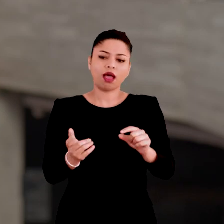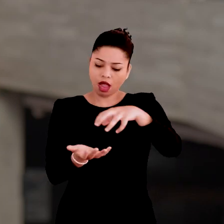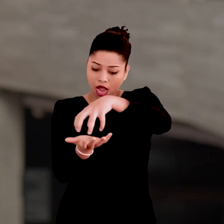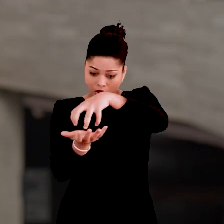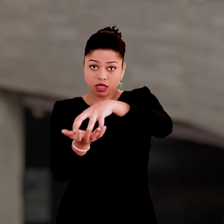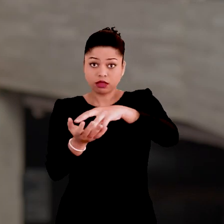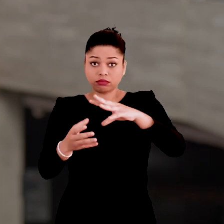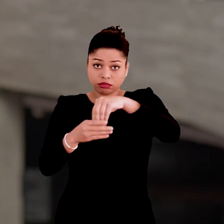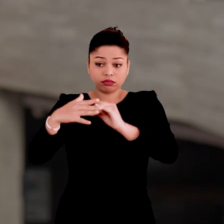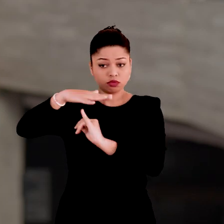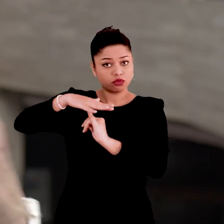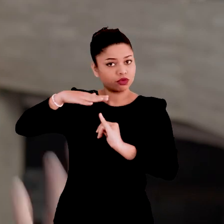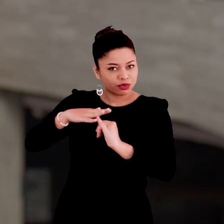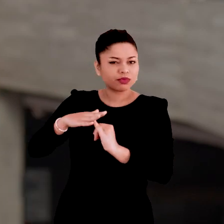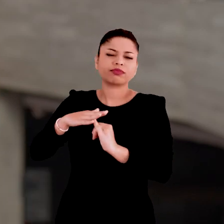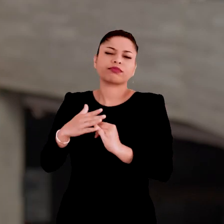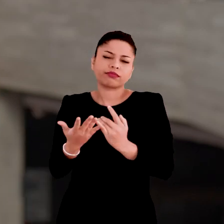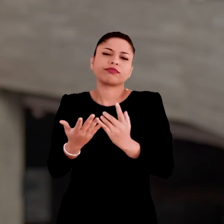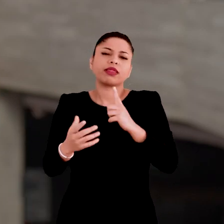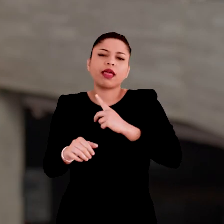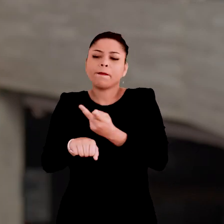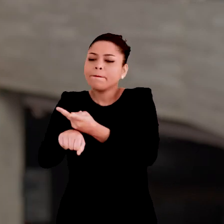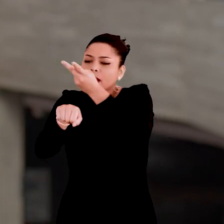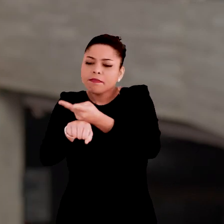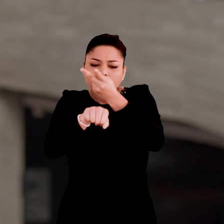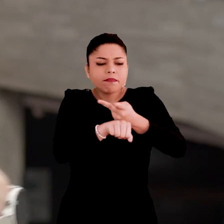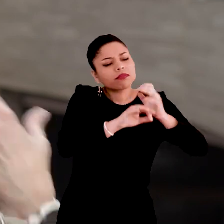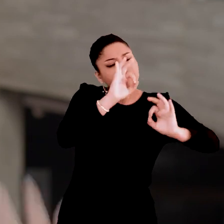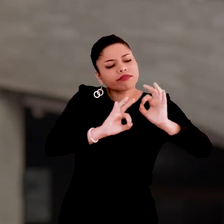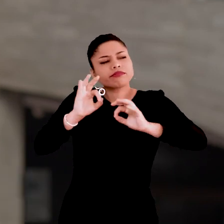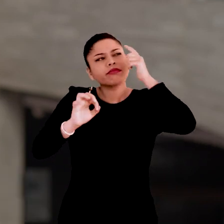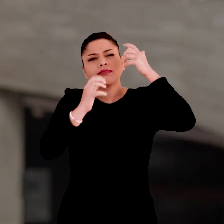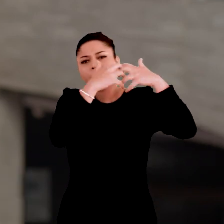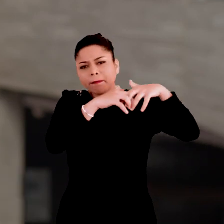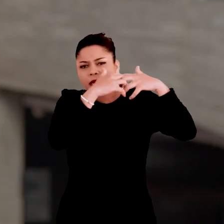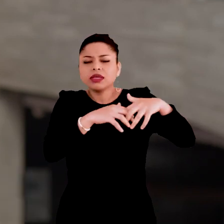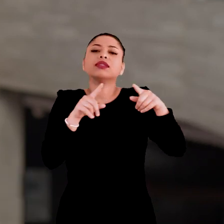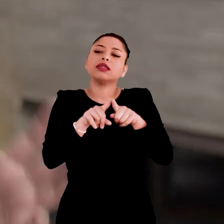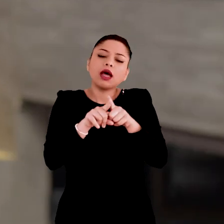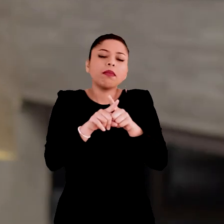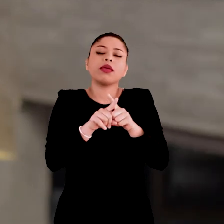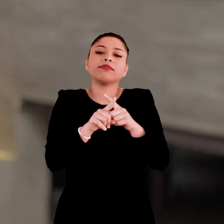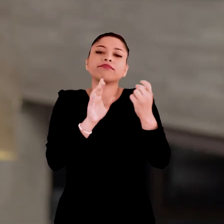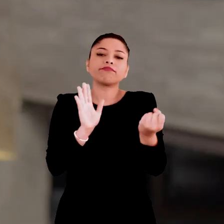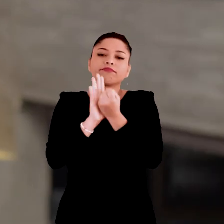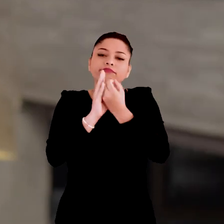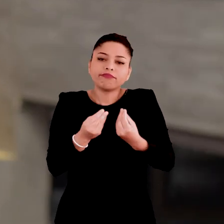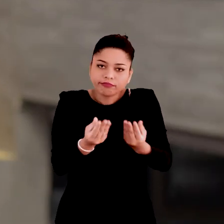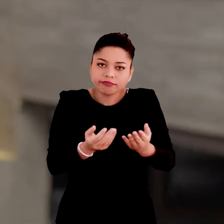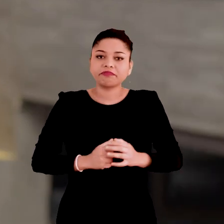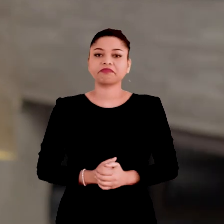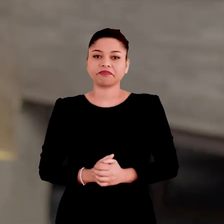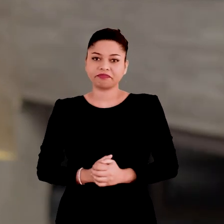do Instituto no qual as premiações são pensadas e produzidas. Esse prêmio, né,